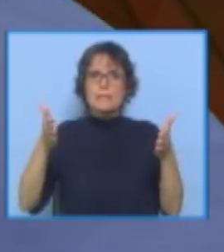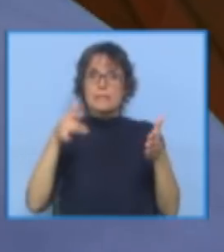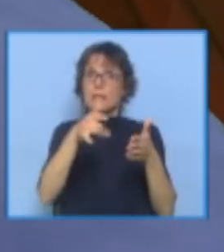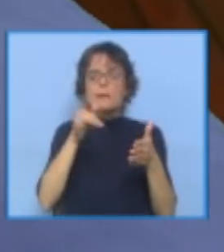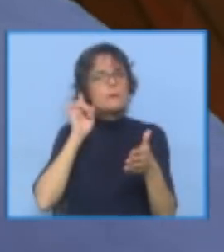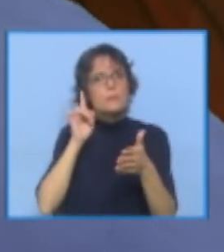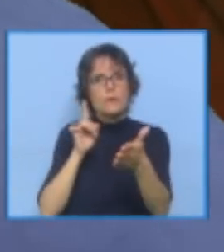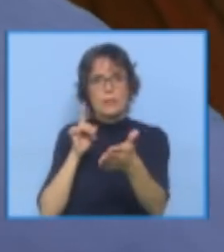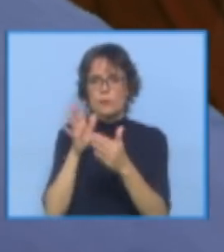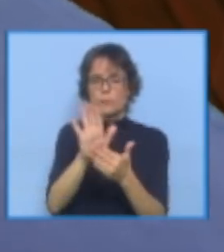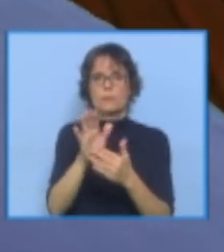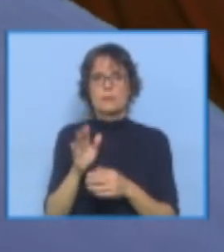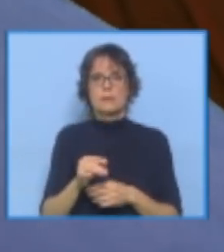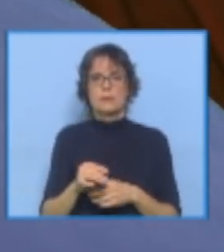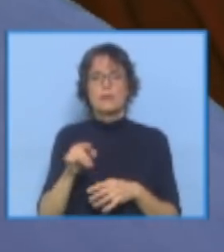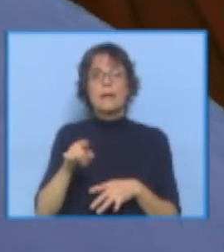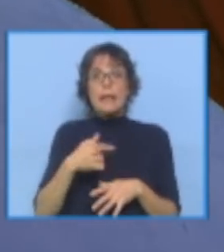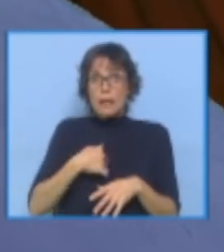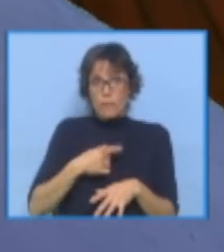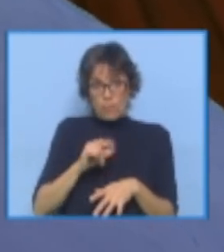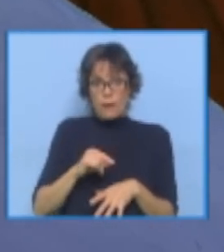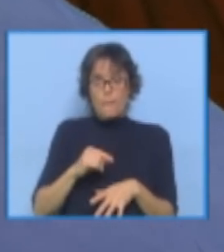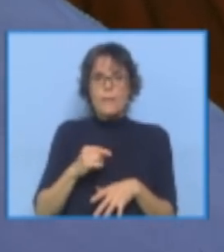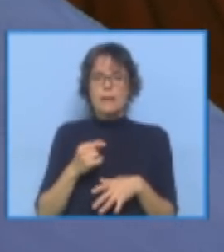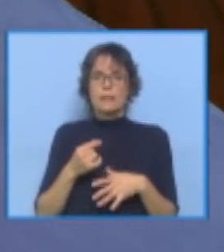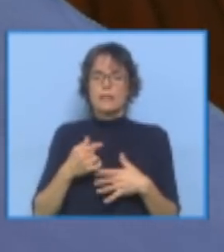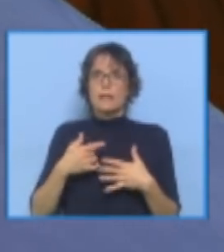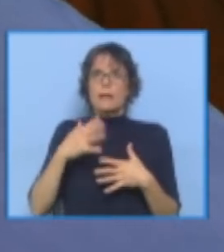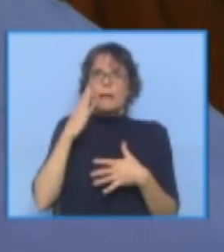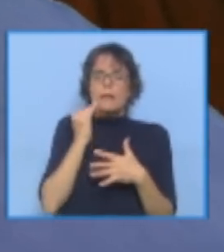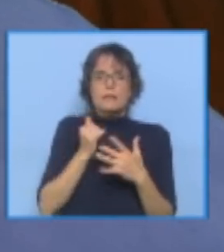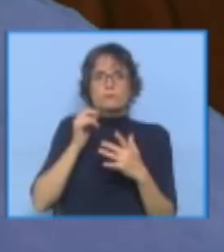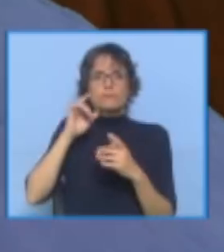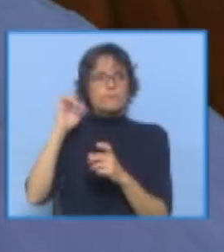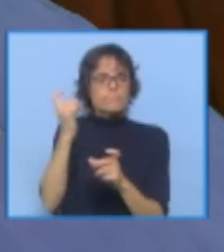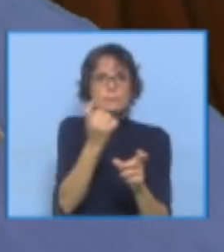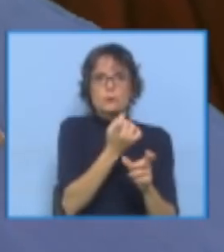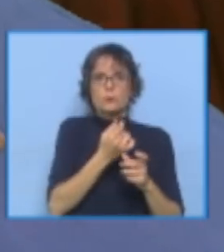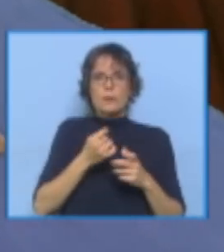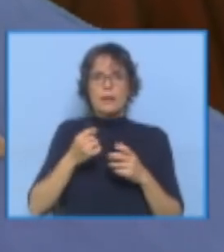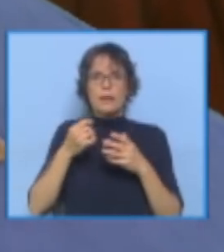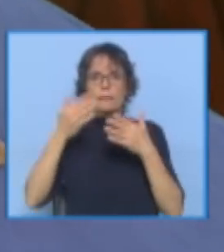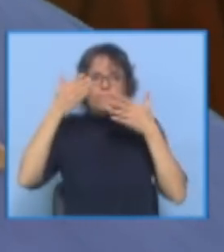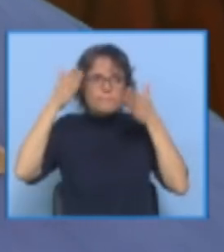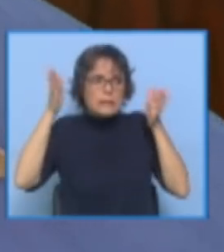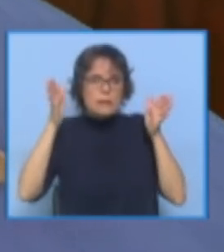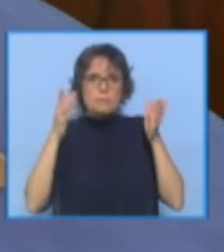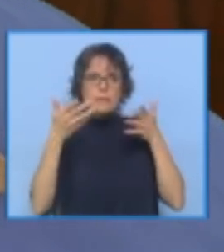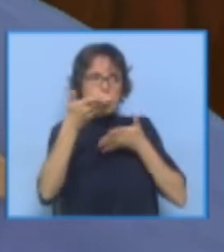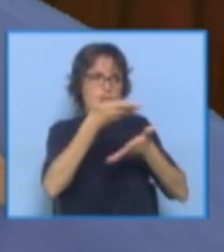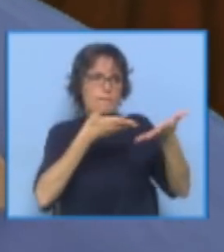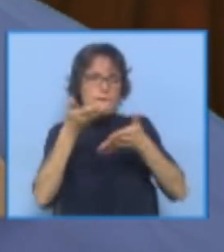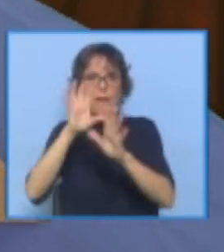modestíssima condição, tento também ir à procura de novos ângulos para falarmos de